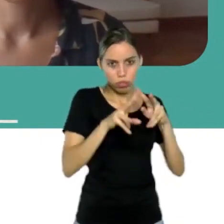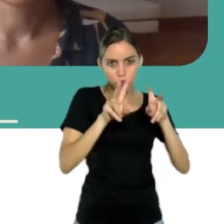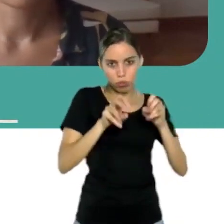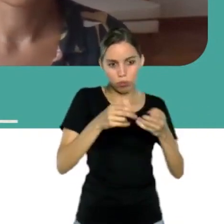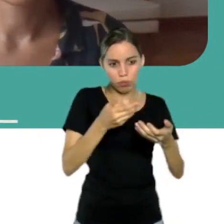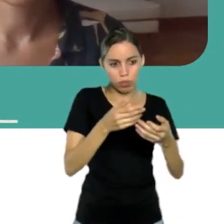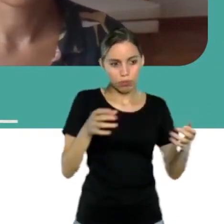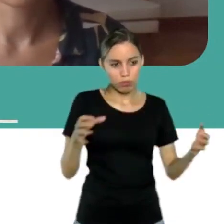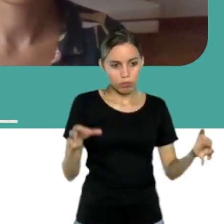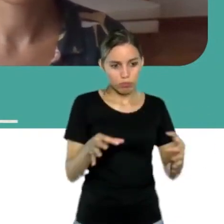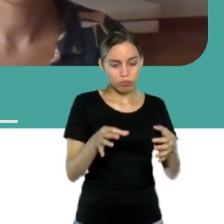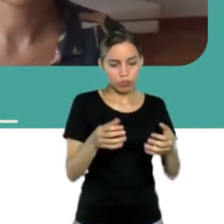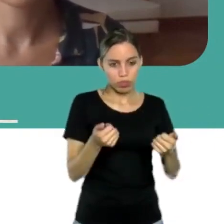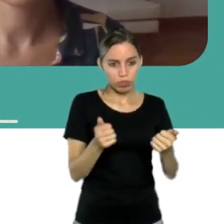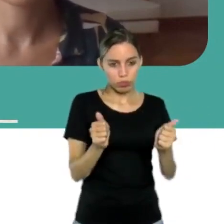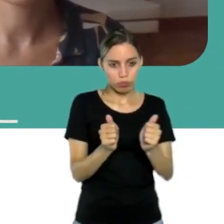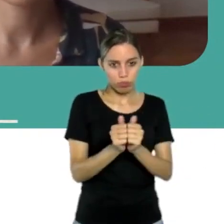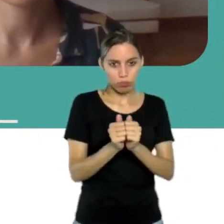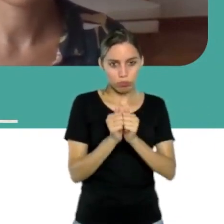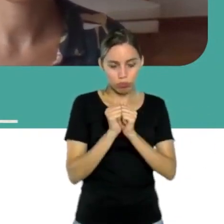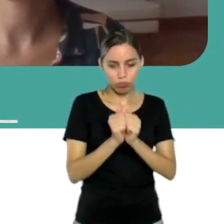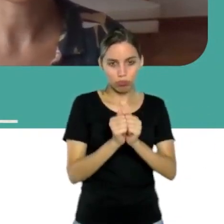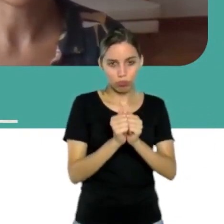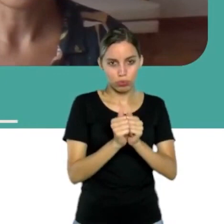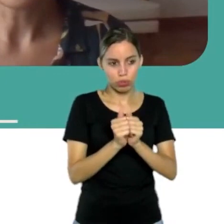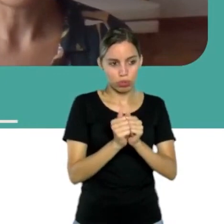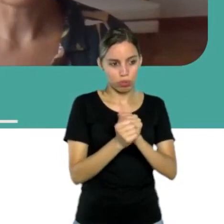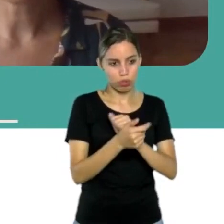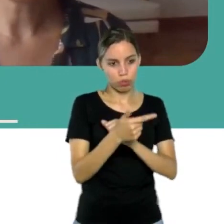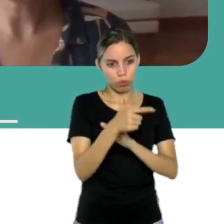para a sua obra outra arte.